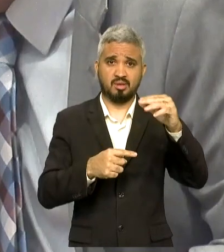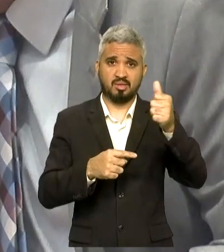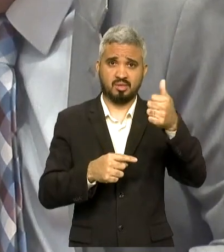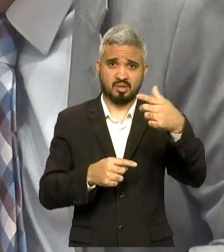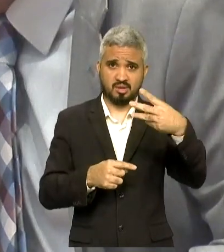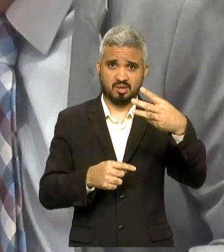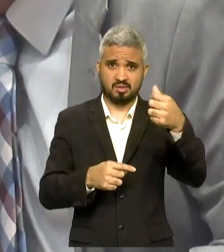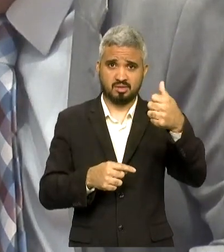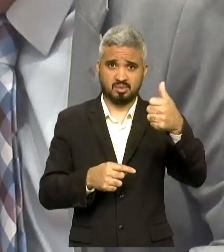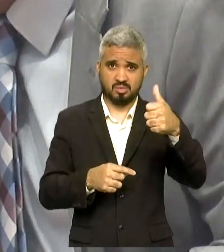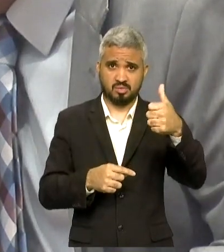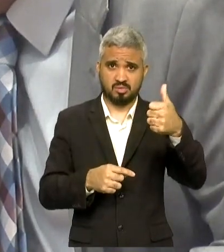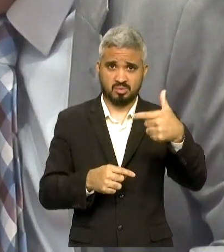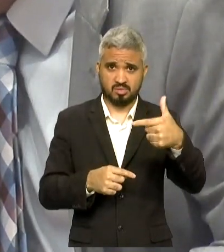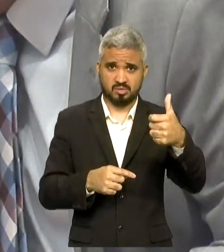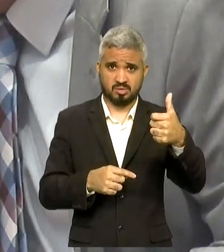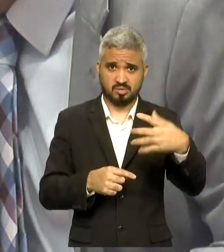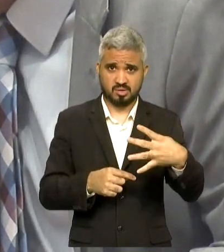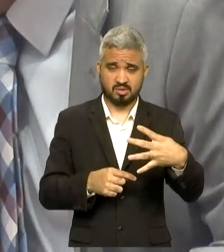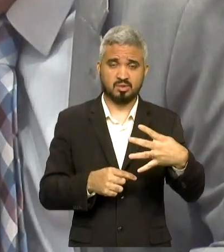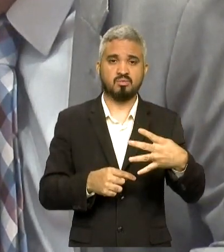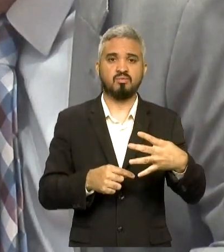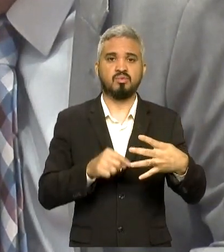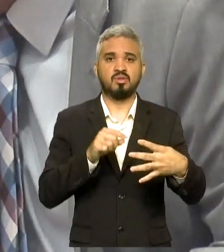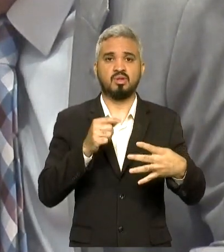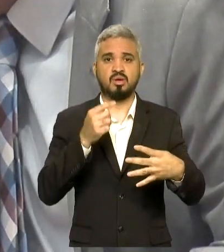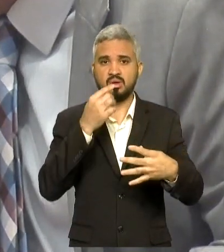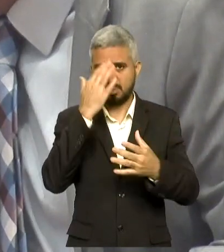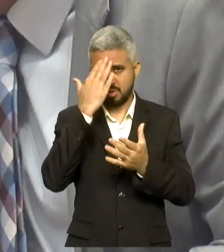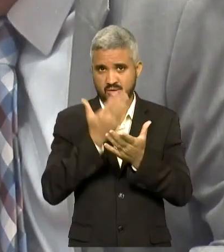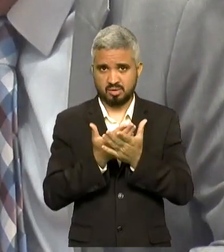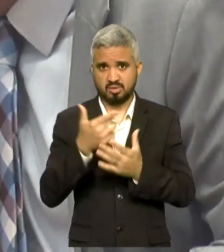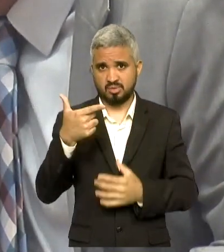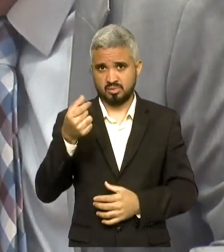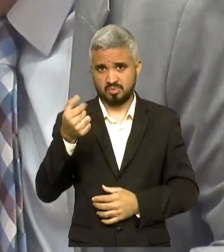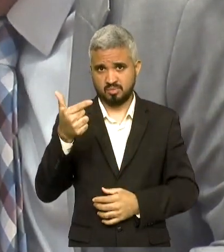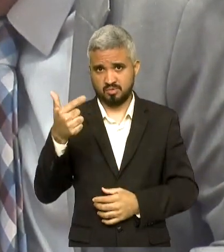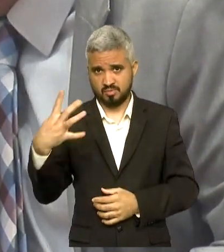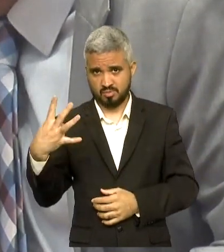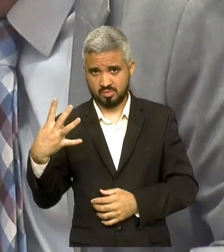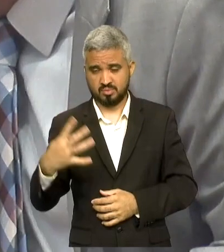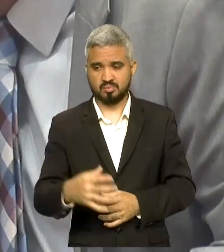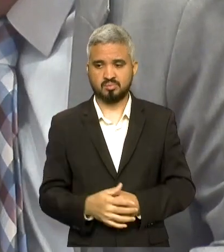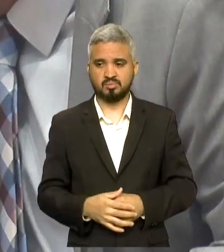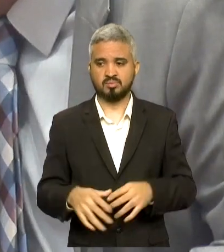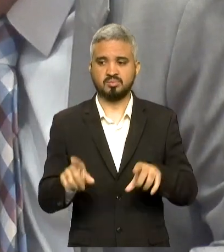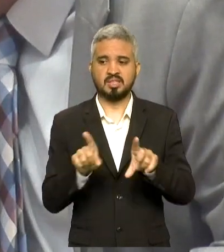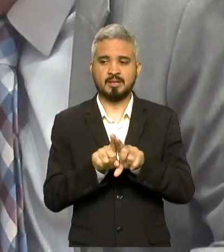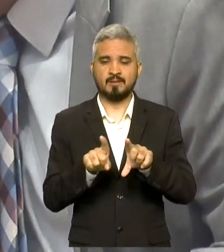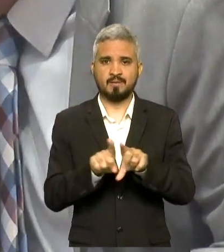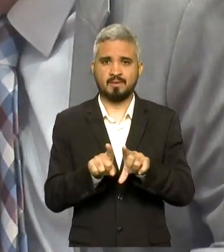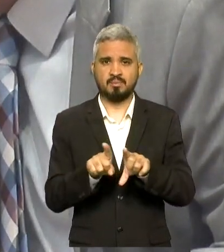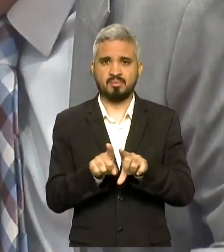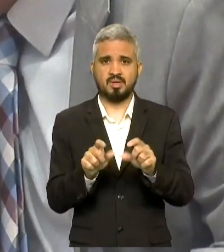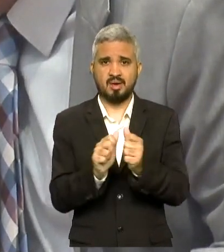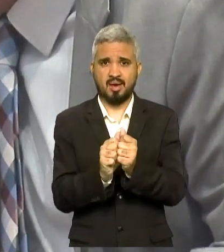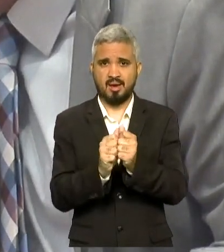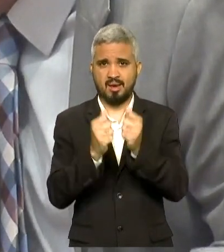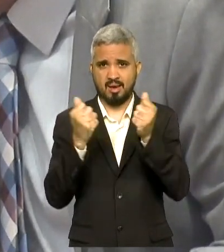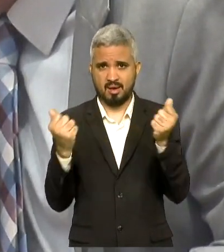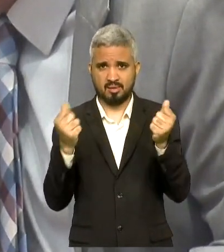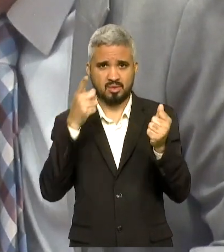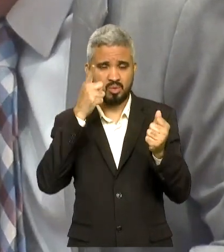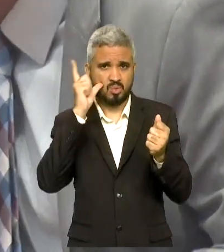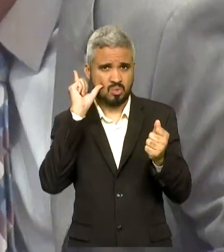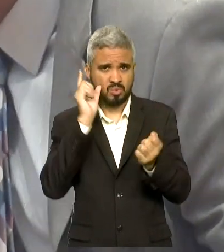ser 18/2024 e não 18/2023. E a ata, ela não foi aprovada no dia de ontem. Ela foi